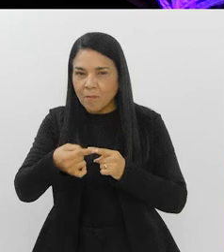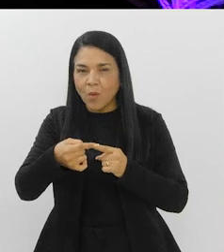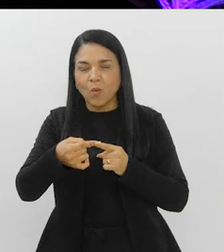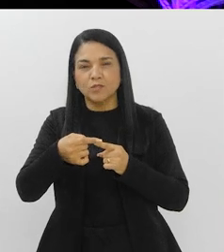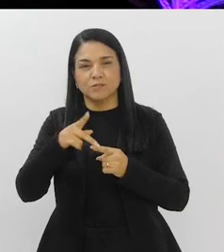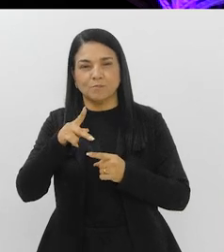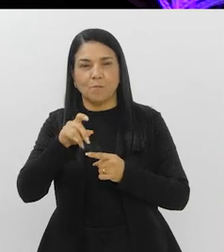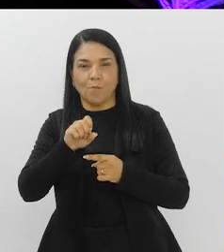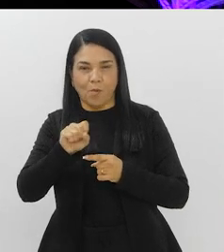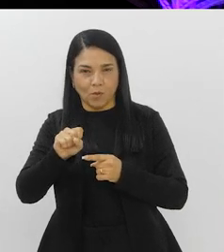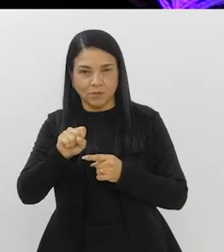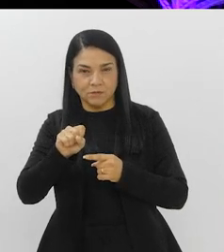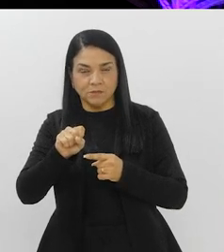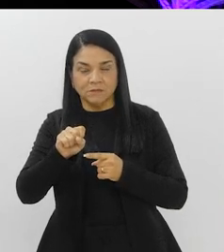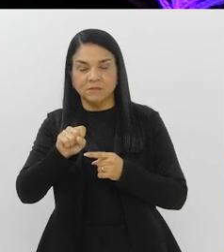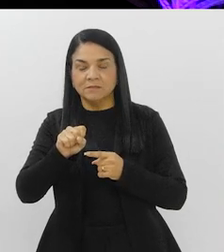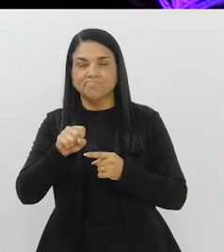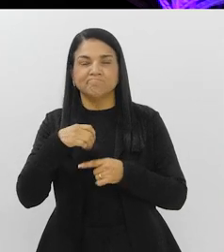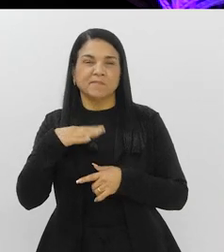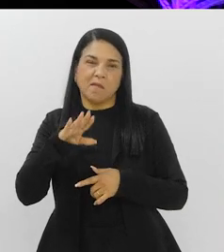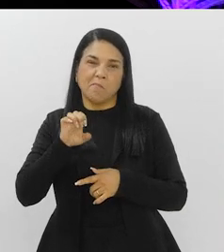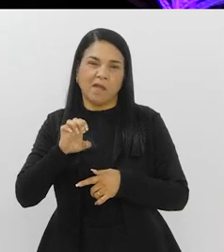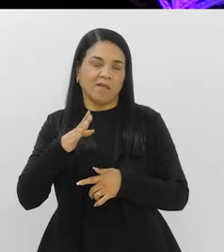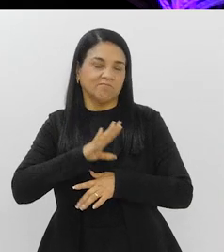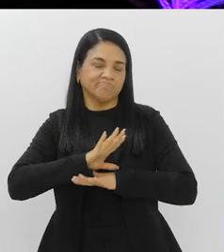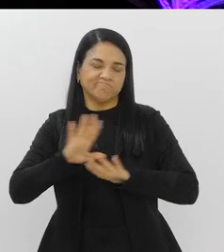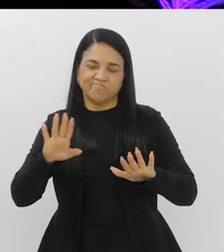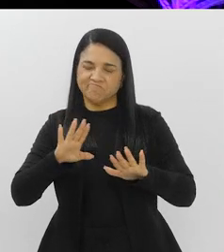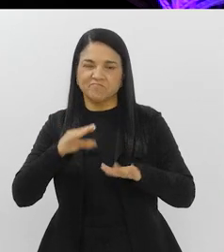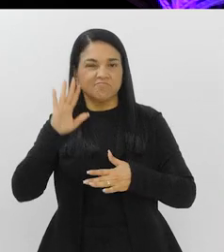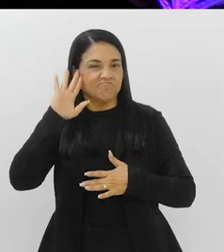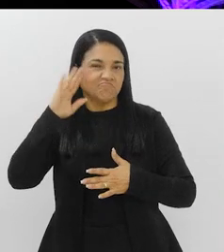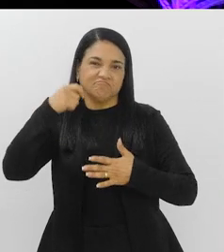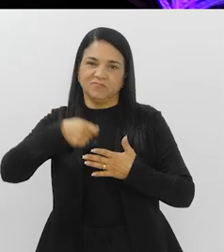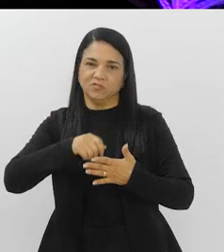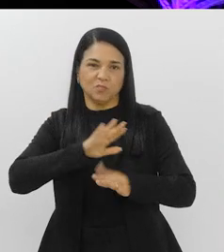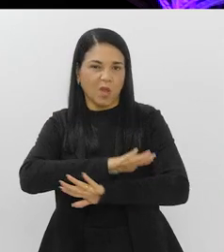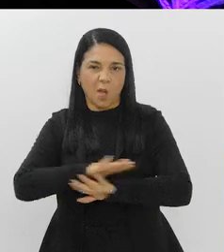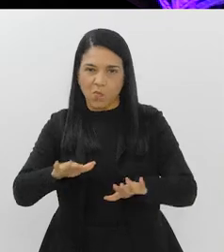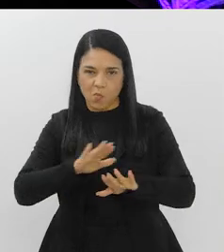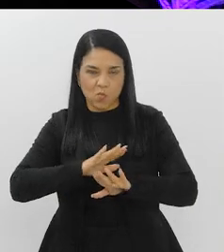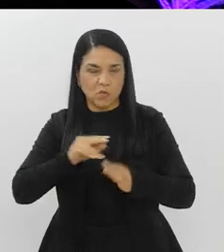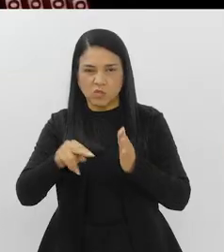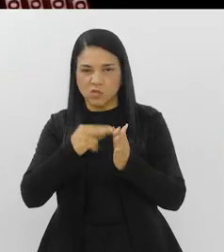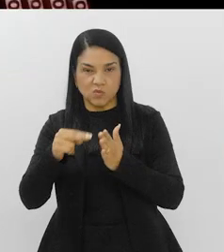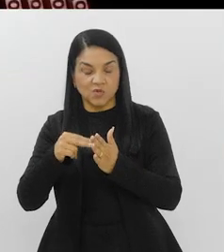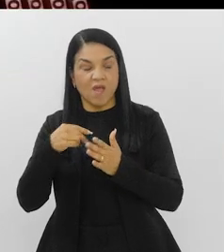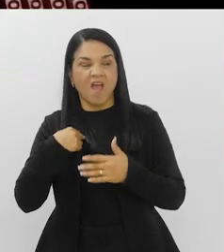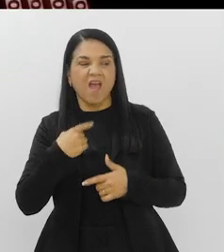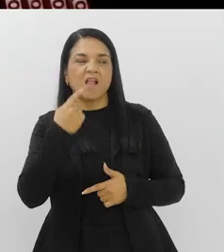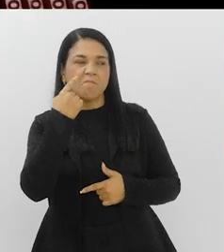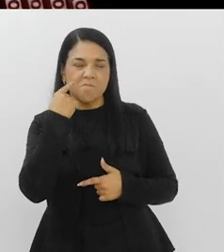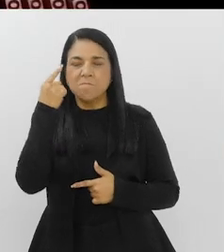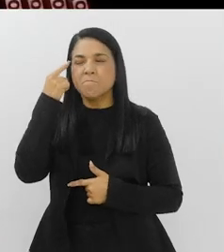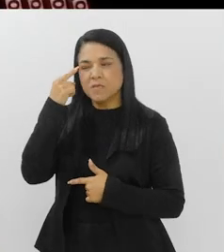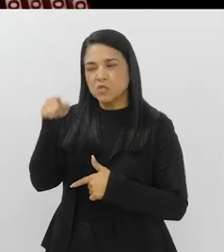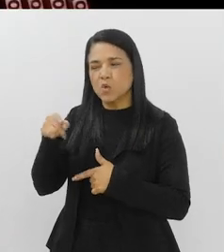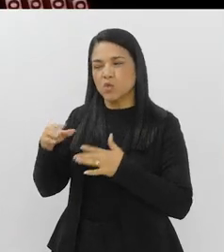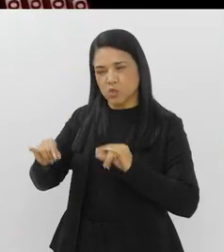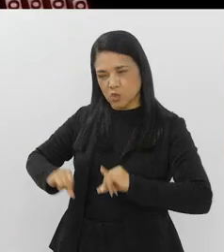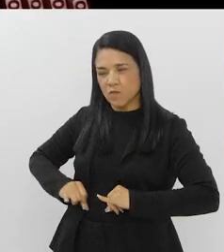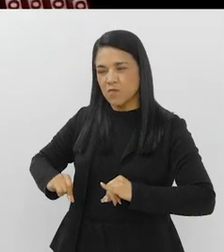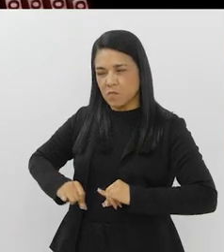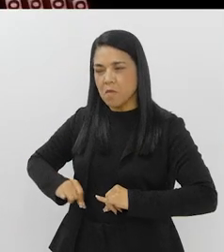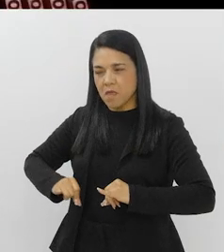quirúrgico né então e ela achou que não valia mais a pena e talvez pensasse até no sofrimento que poderia tá